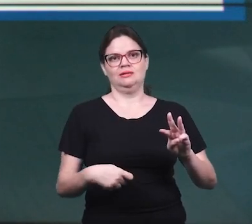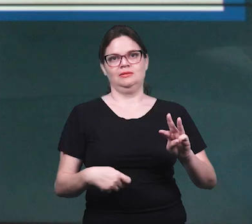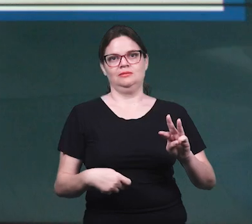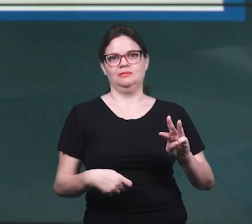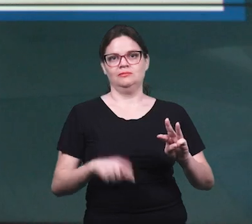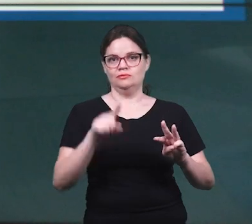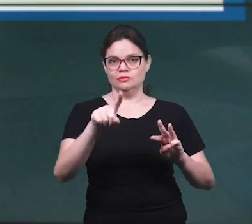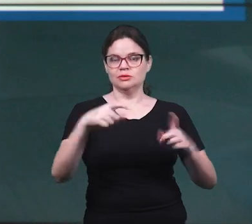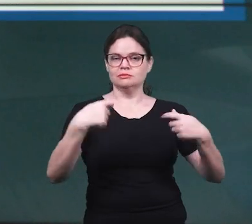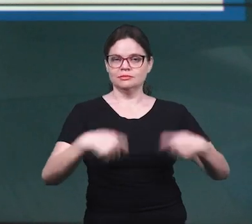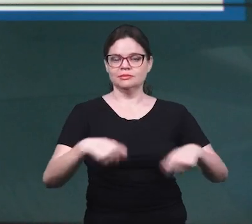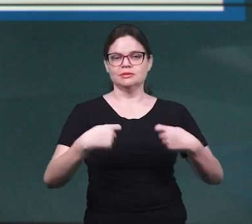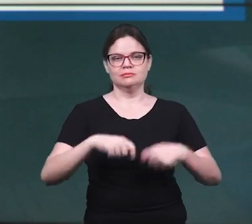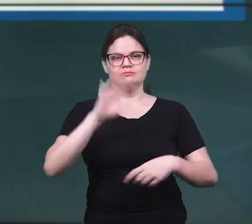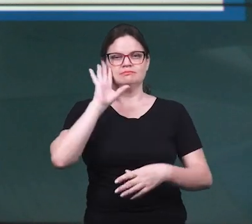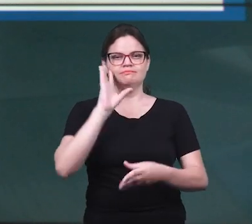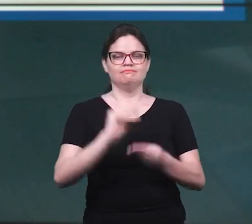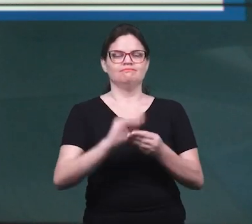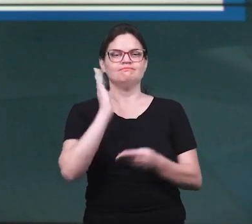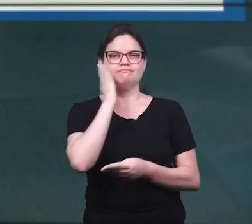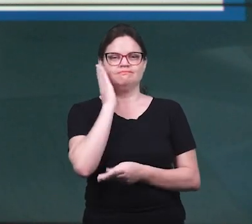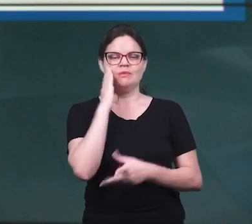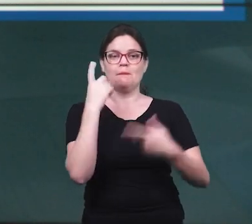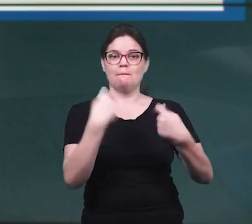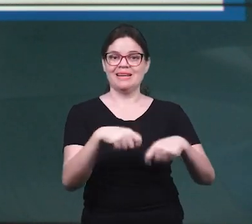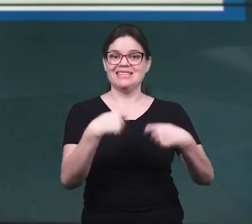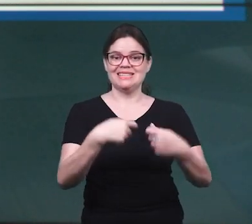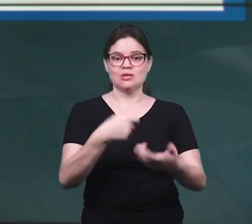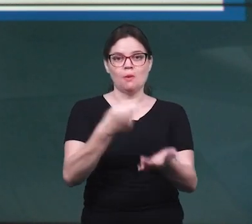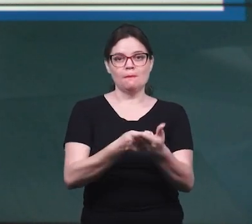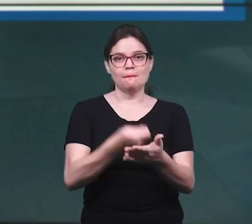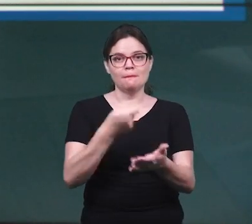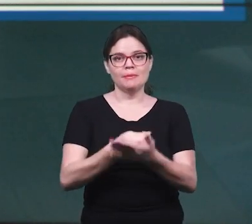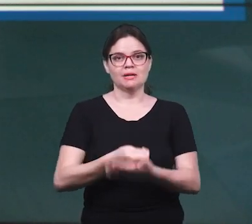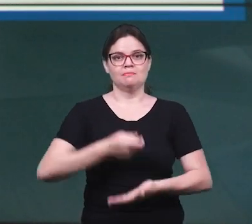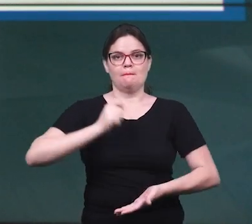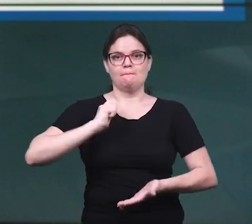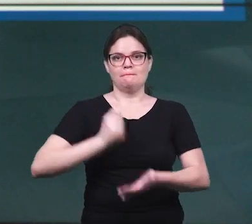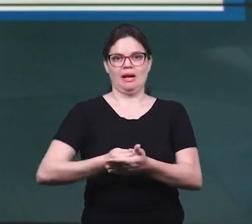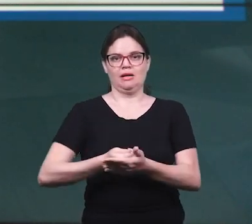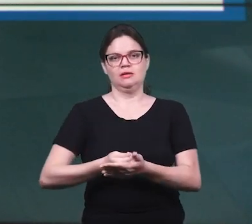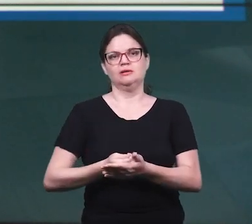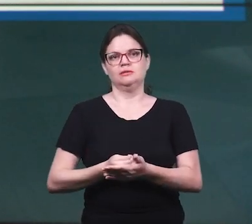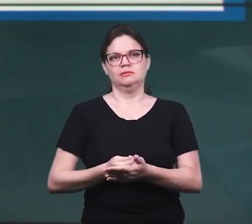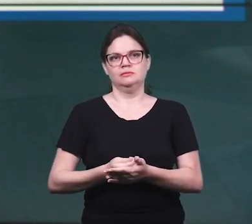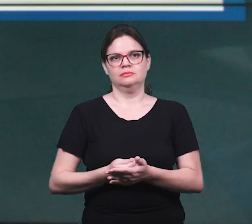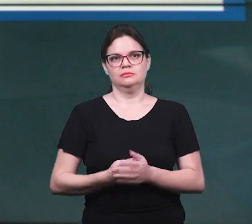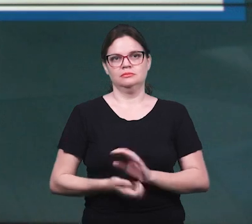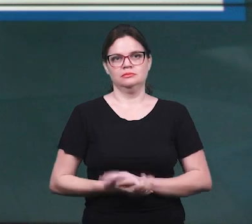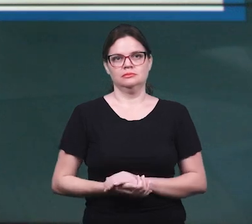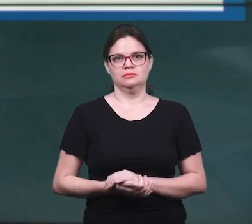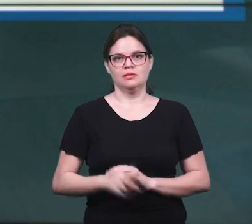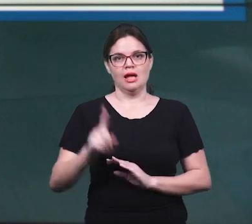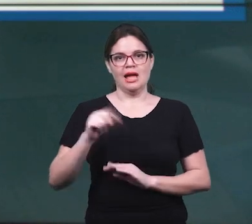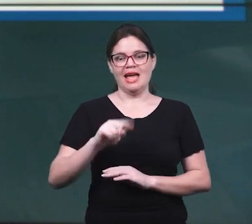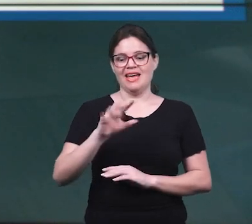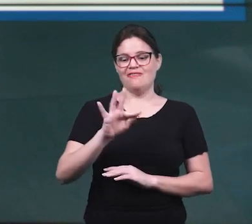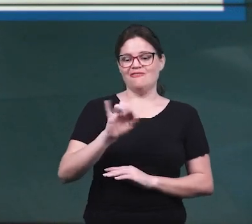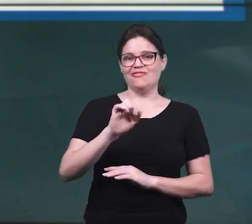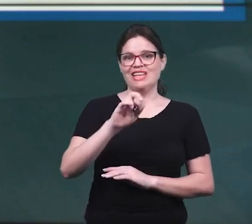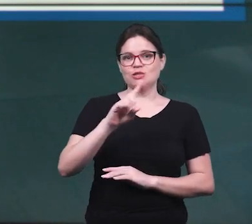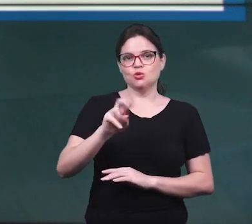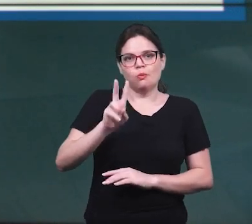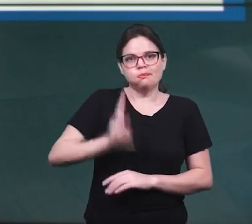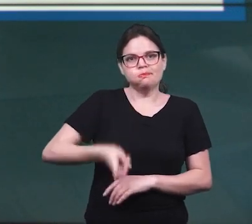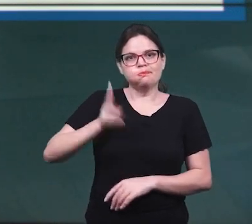efetivamente sabe que você tem que pagar, nós chamamos isso aí de um gasto fixo.